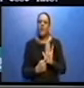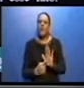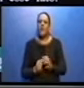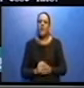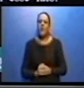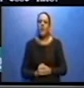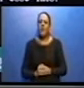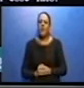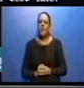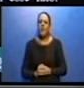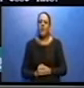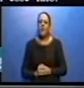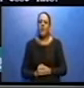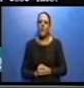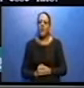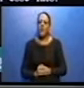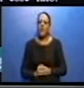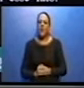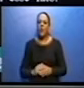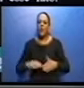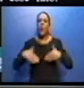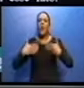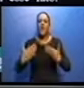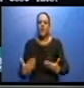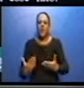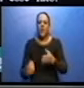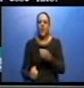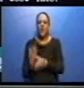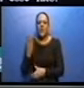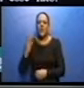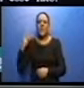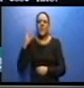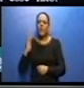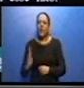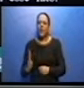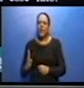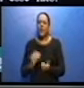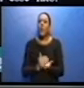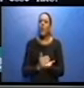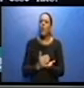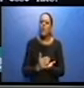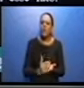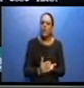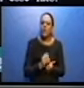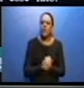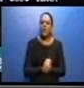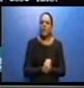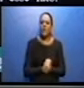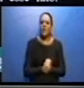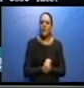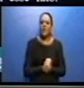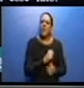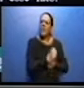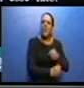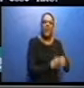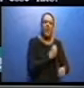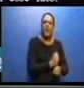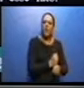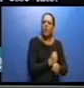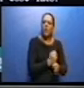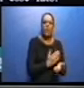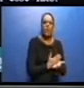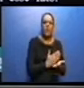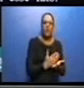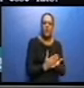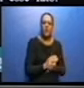fato se intensificou no Brasil. Né? A partir de quando, né? A apostila de vocês tem esse conteúdo,